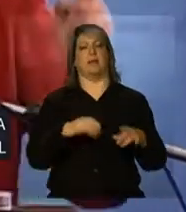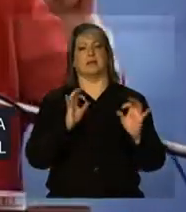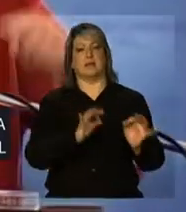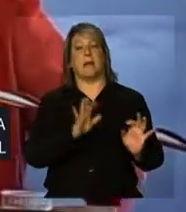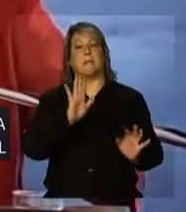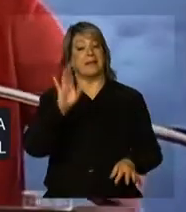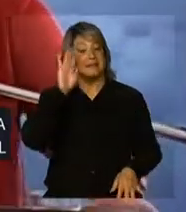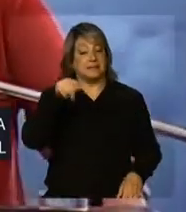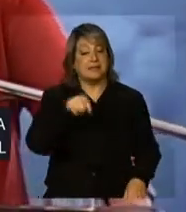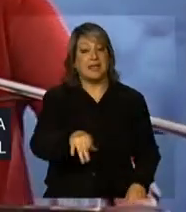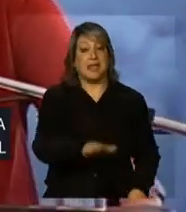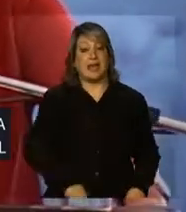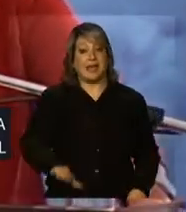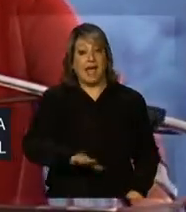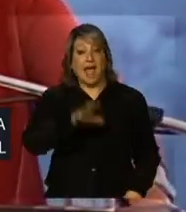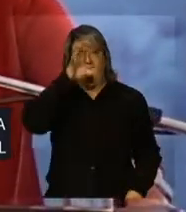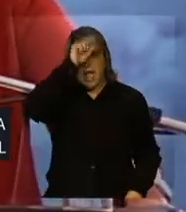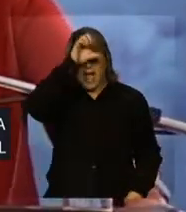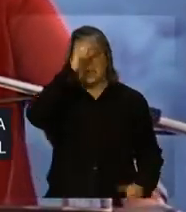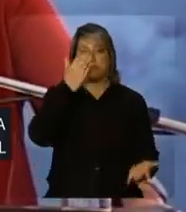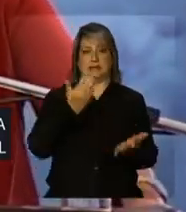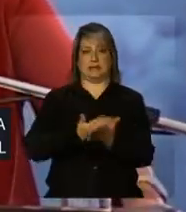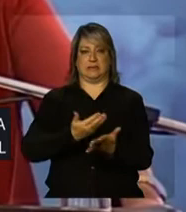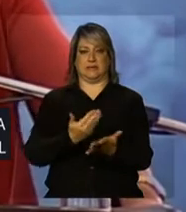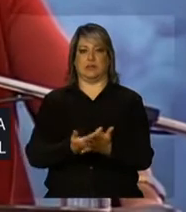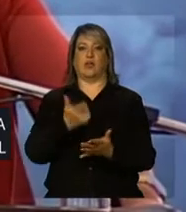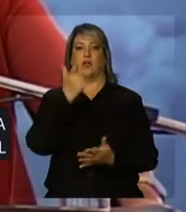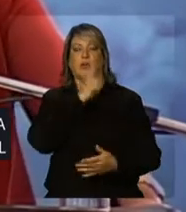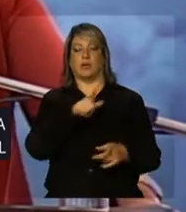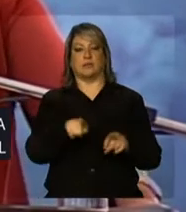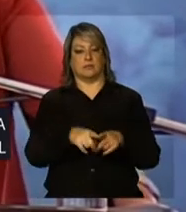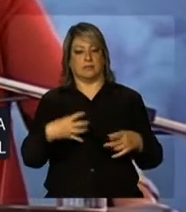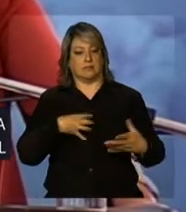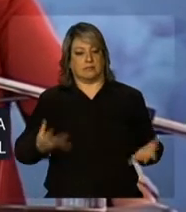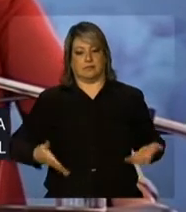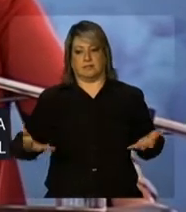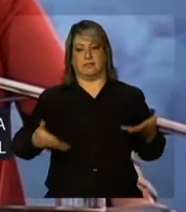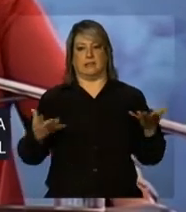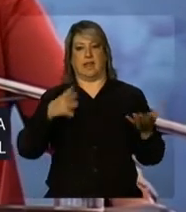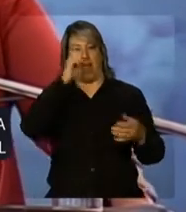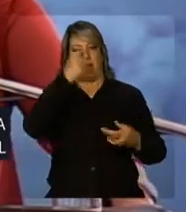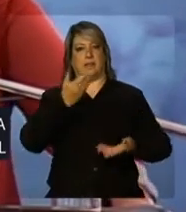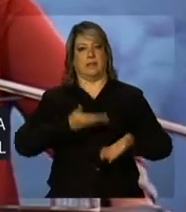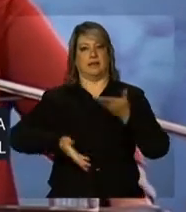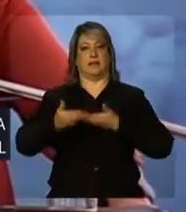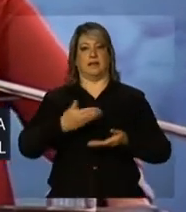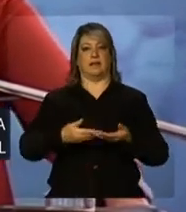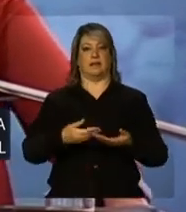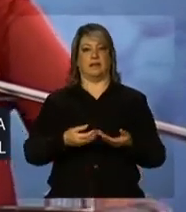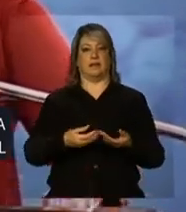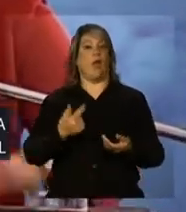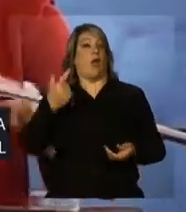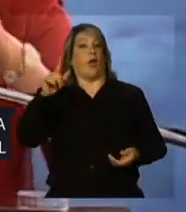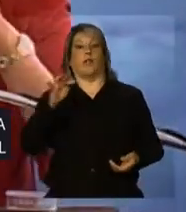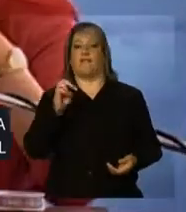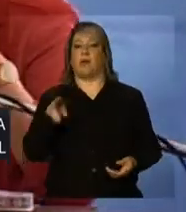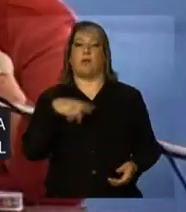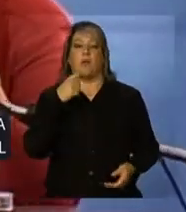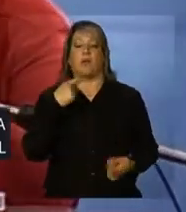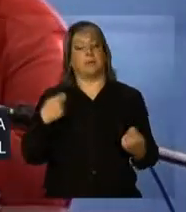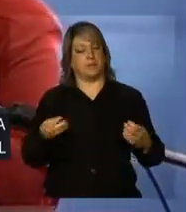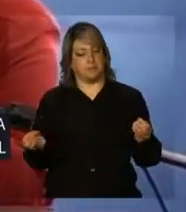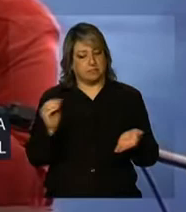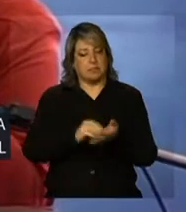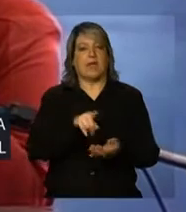mas é para criança também que acesso a estímulos que o de outra forma ela não teria é